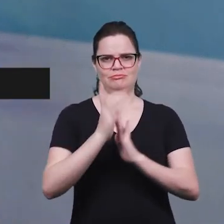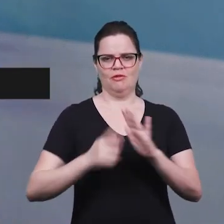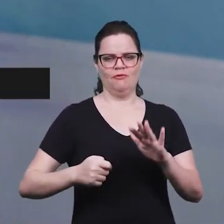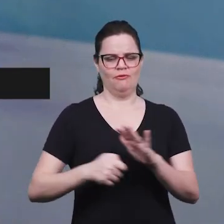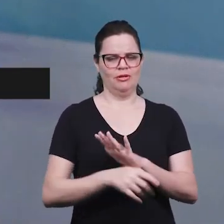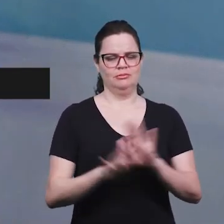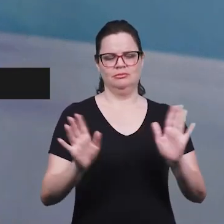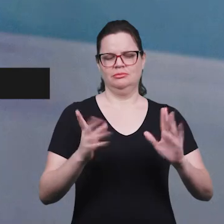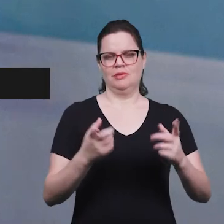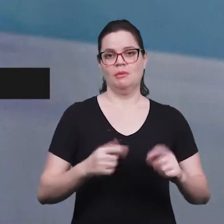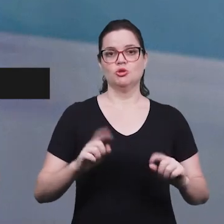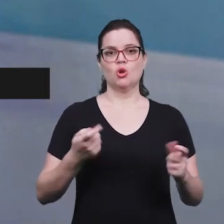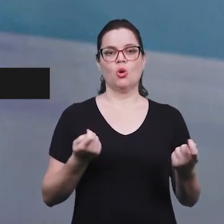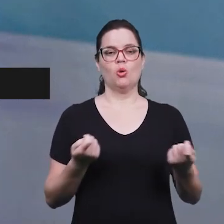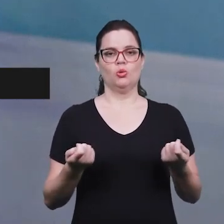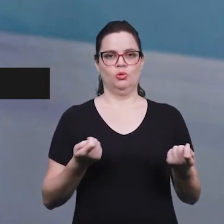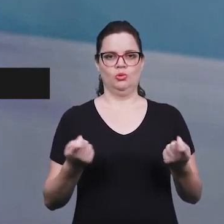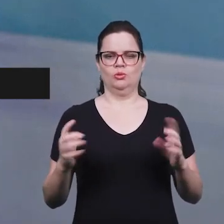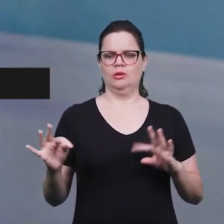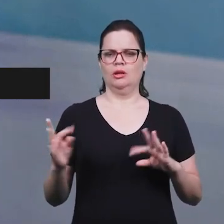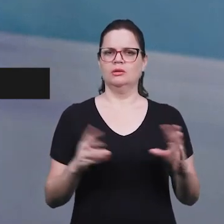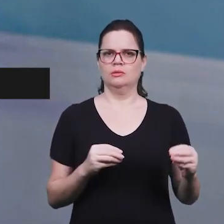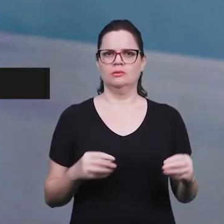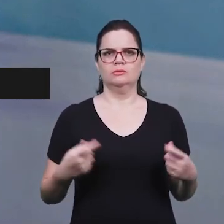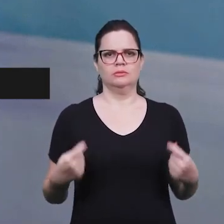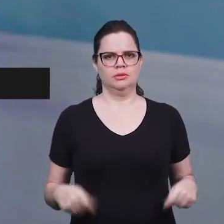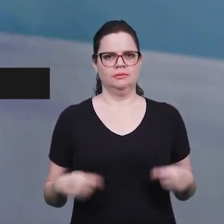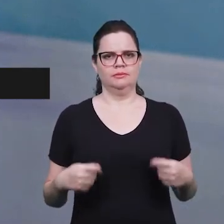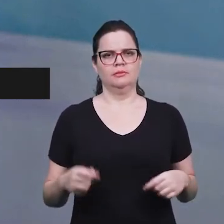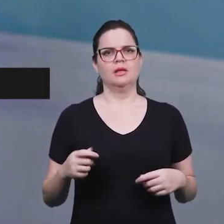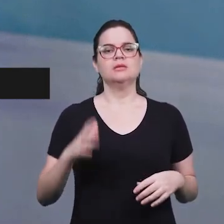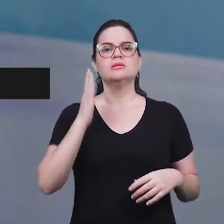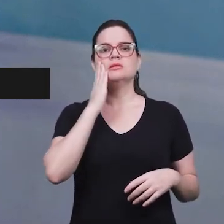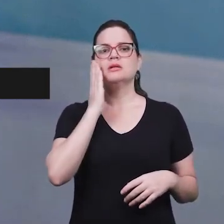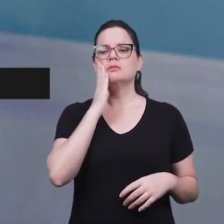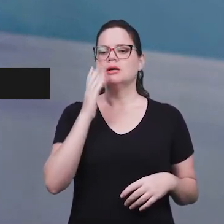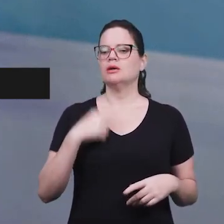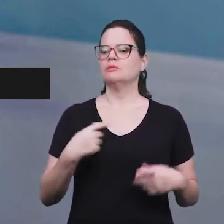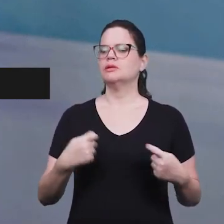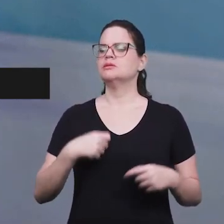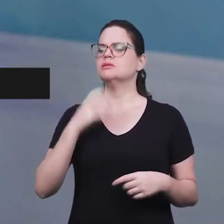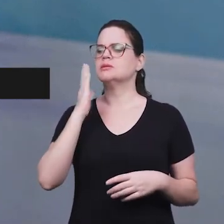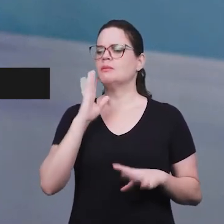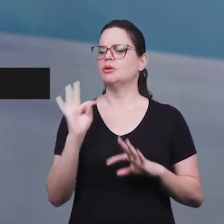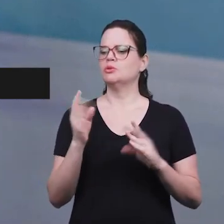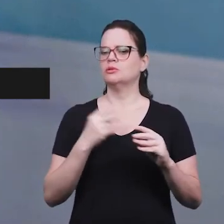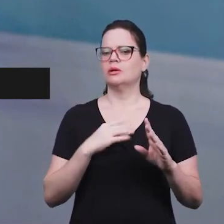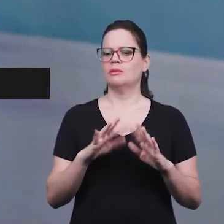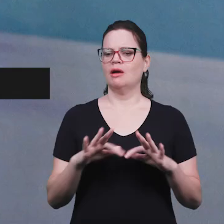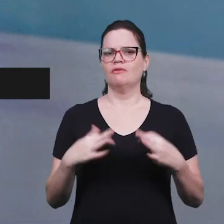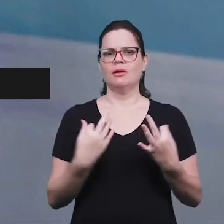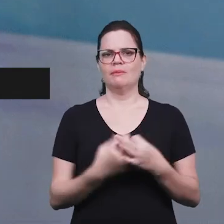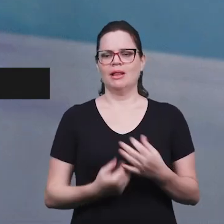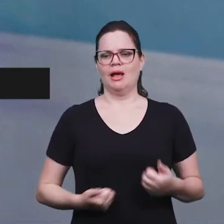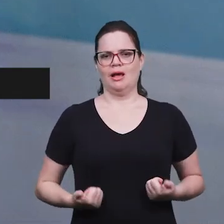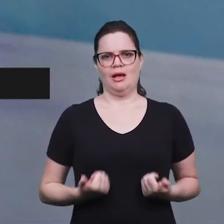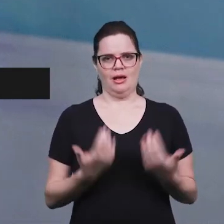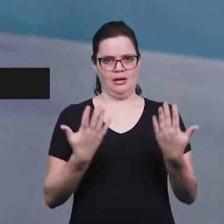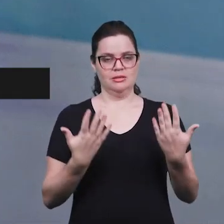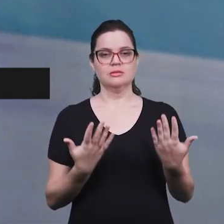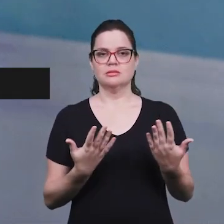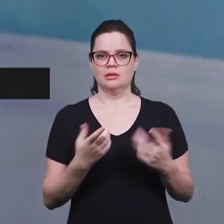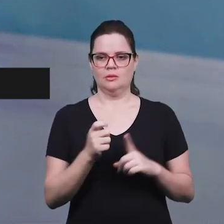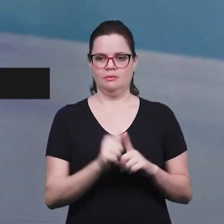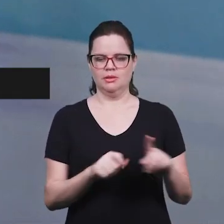ter o controle e faça o controle financeiro. Olha, eu quero saber tudo que a minha família gasta durante o mês e eu quero